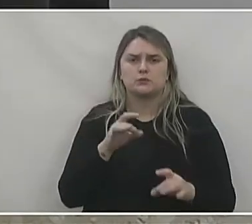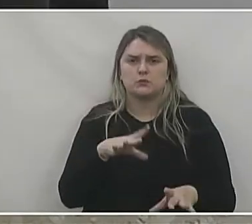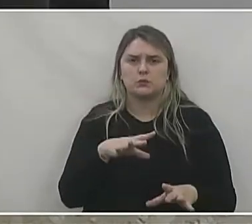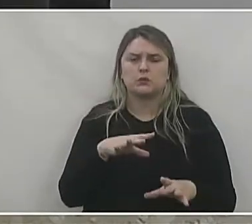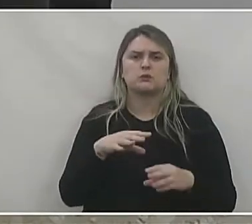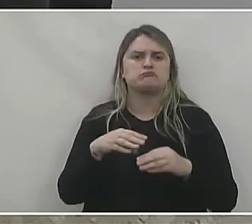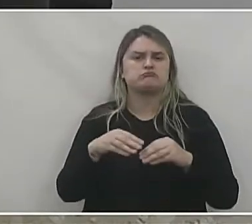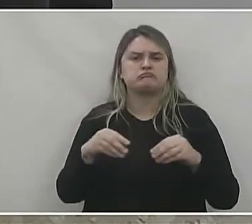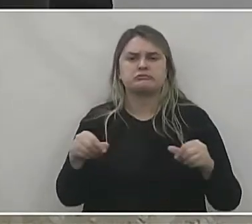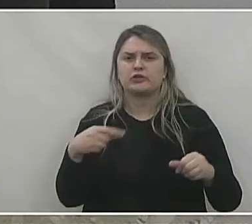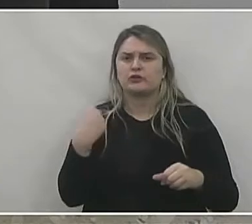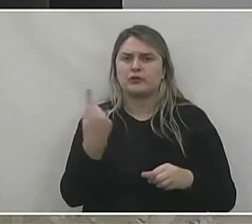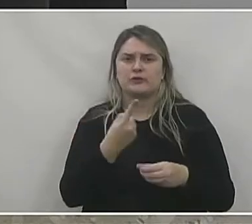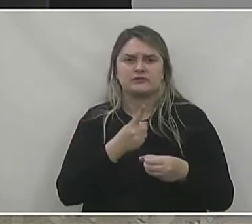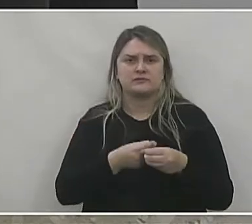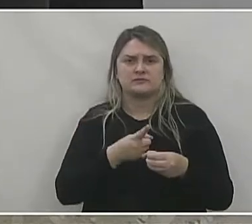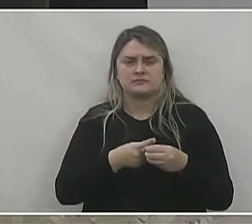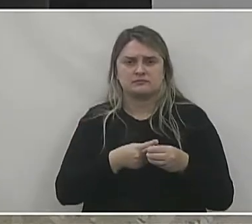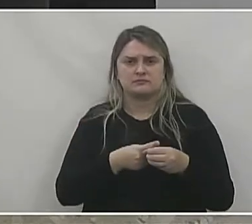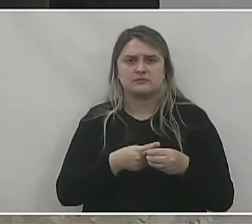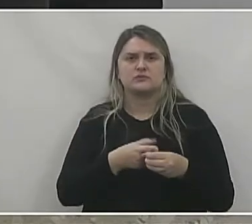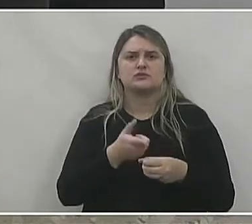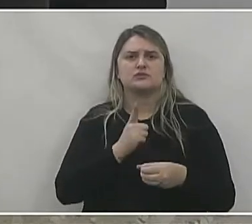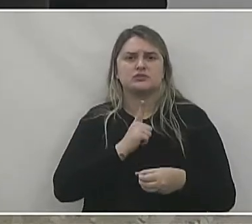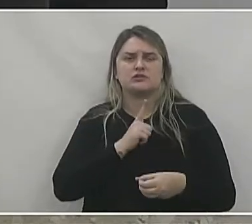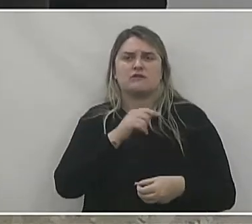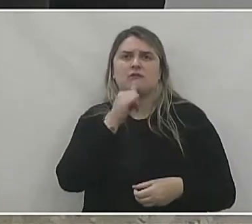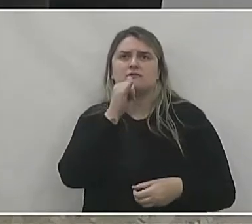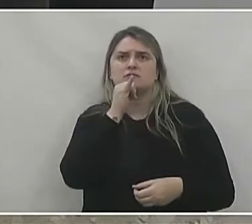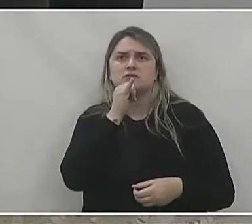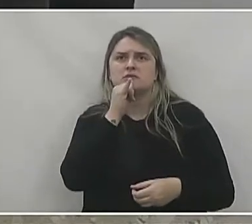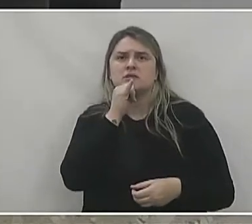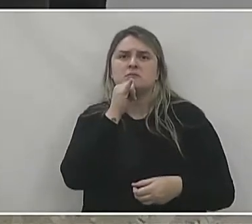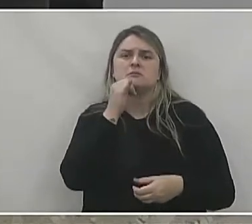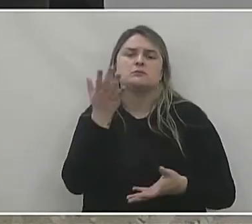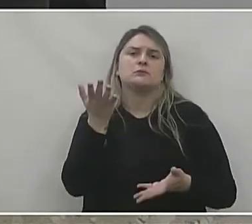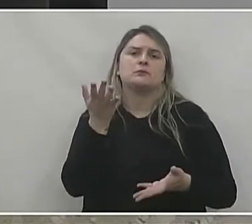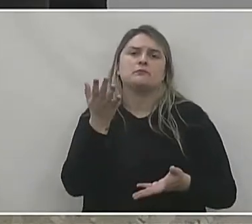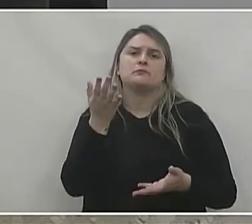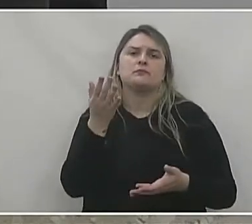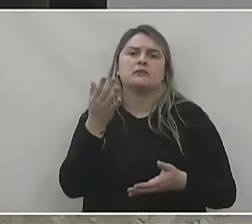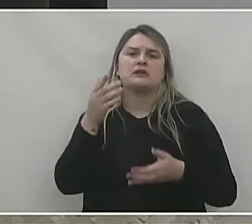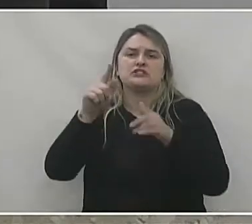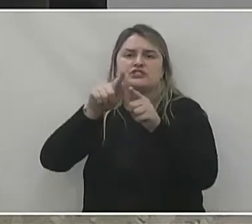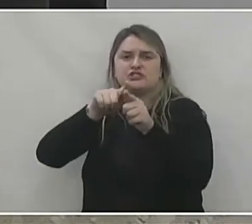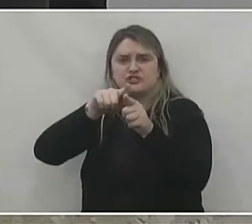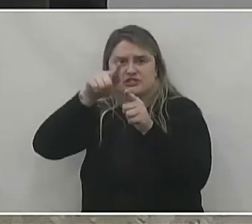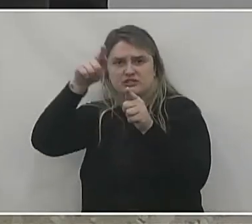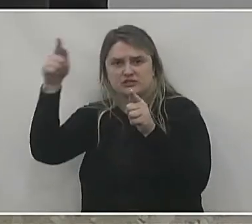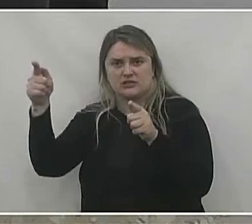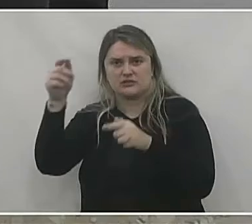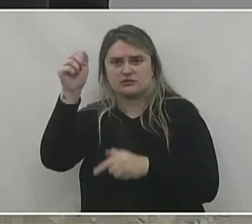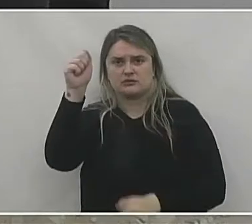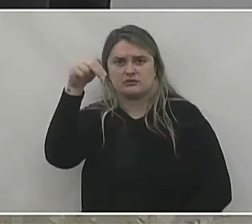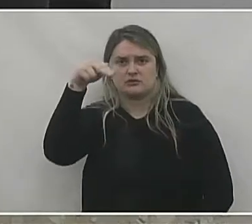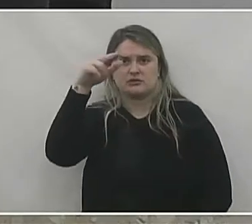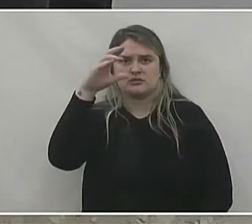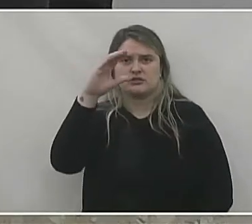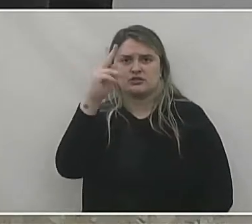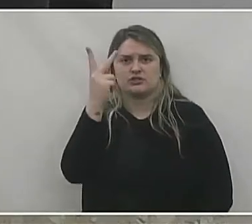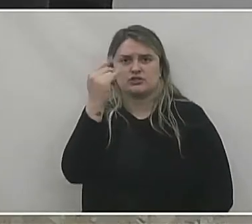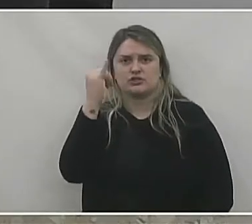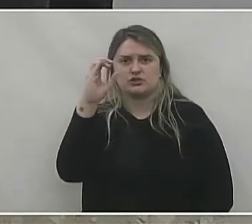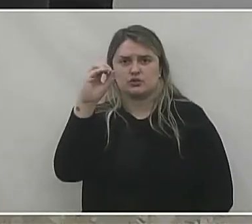abandonado, em ruínas na nossa cidade. Tínhamos como exemplo a situação do Antioco Pereira, do ginásio Israel